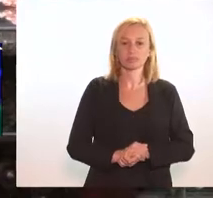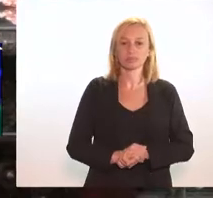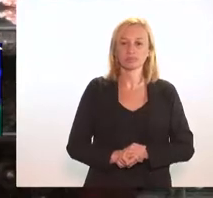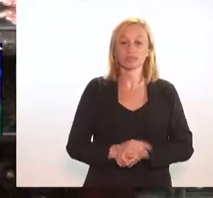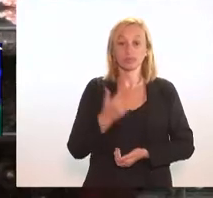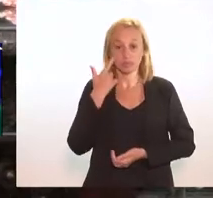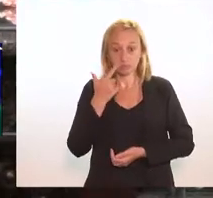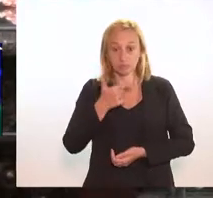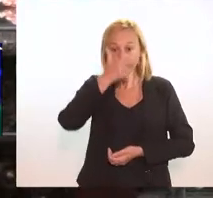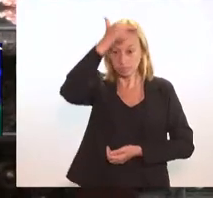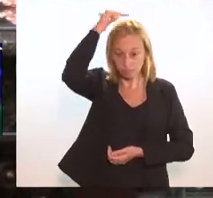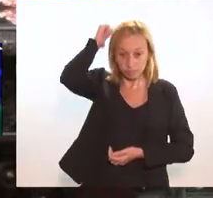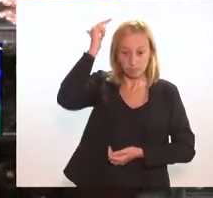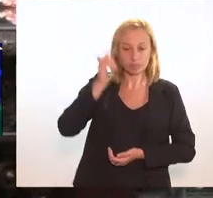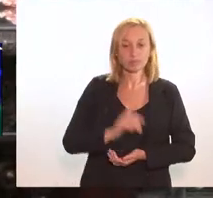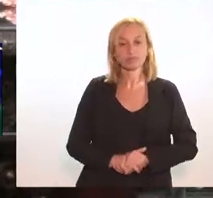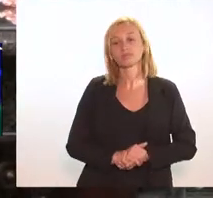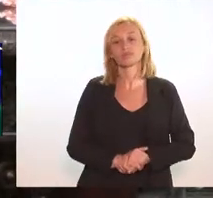Viu, Luiz?